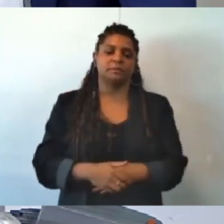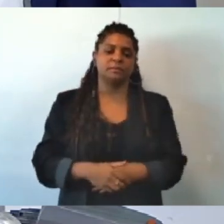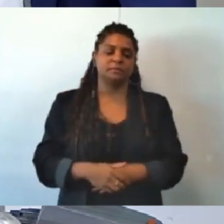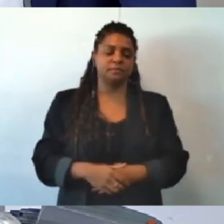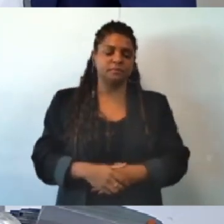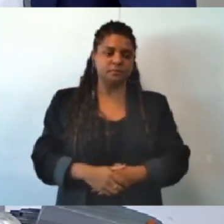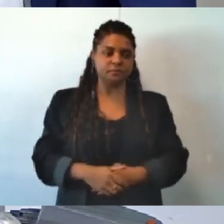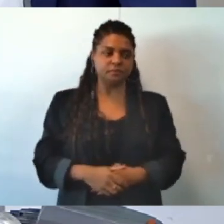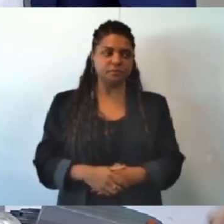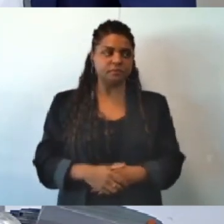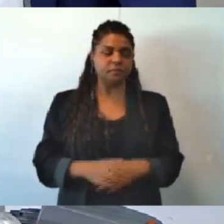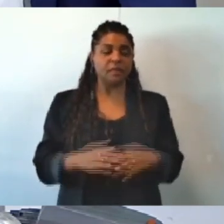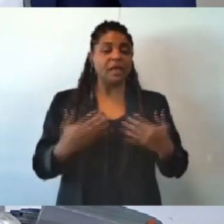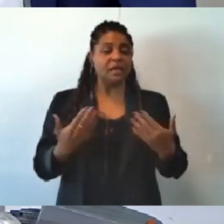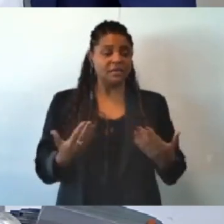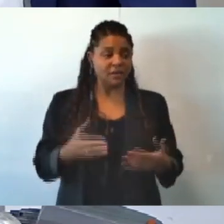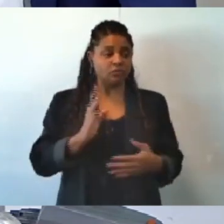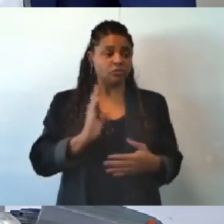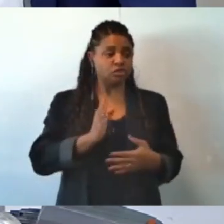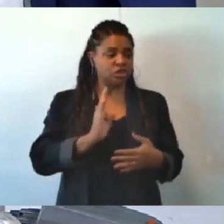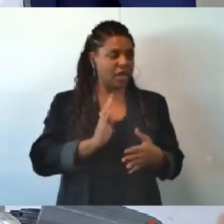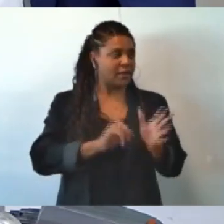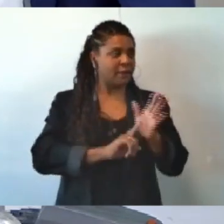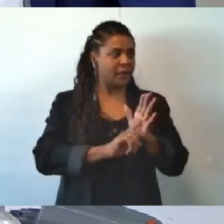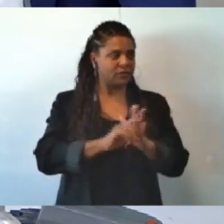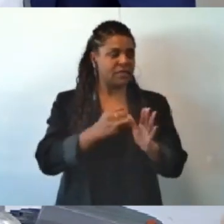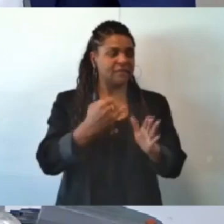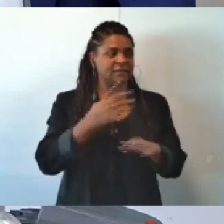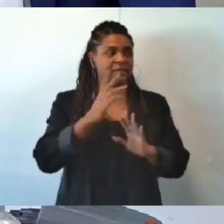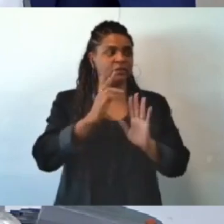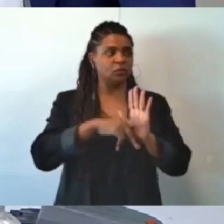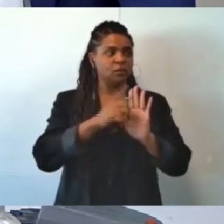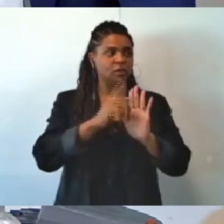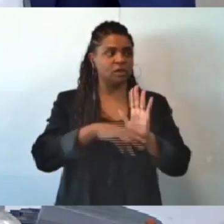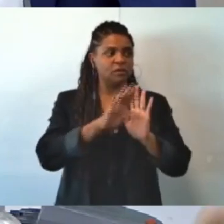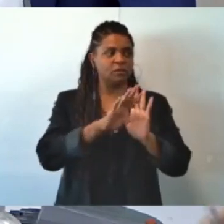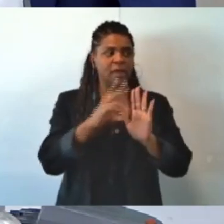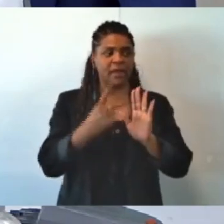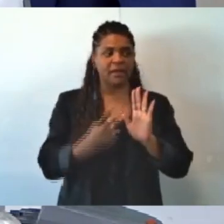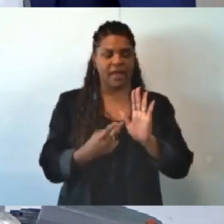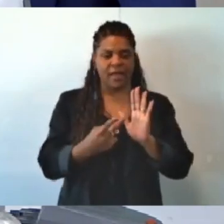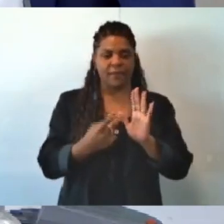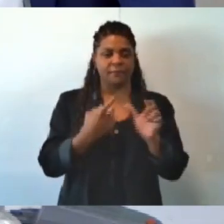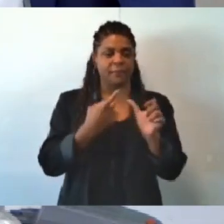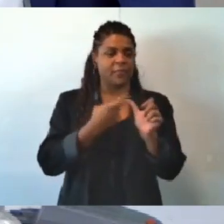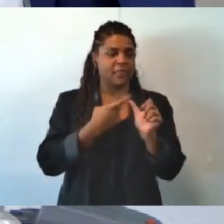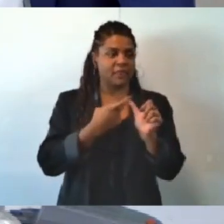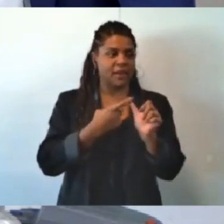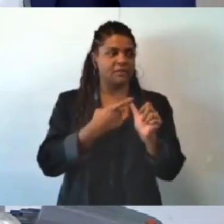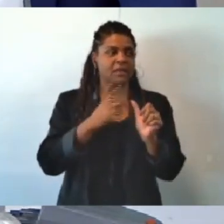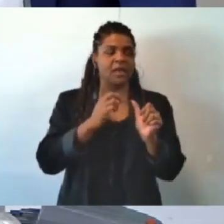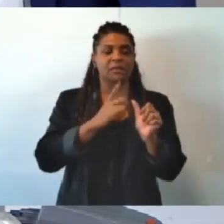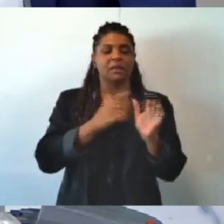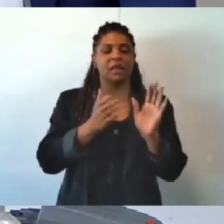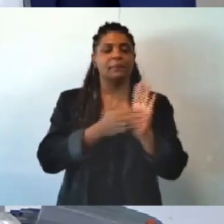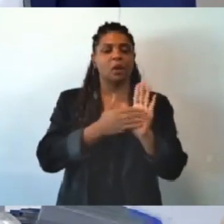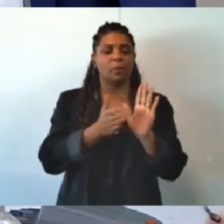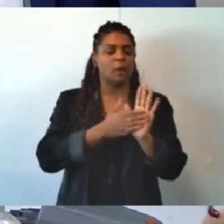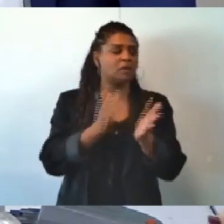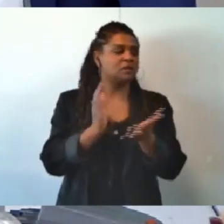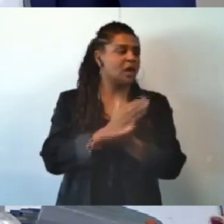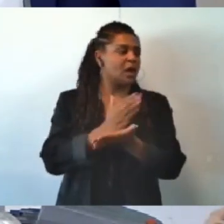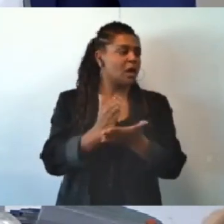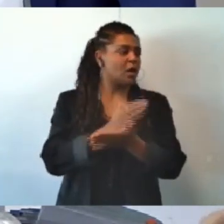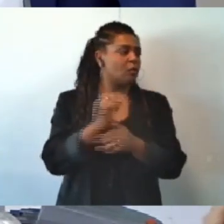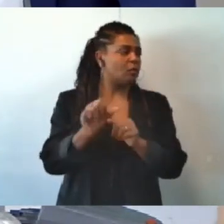dentro desse projeto da BH Trans, se tinha como proposta, né, alguma alternativa...